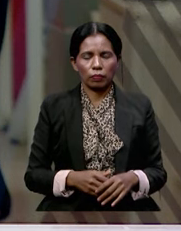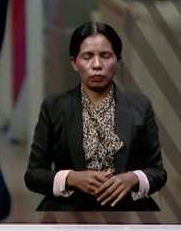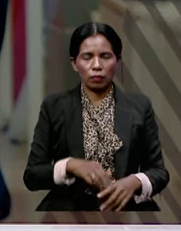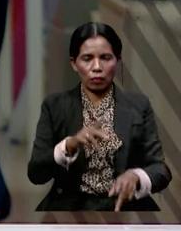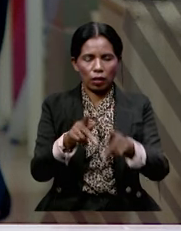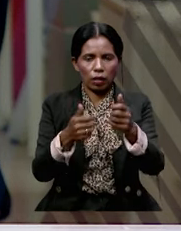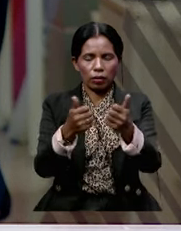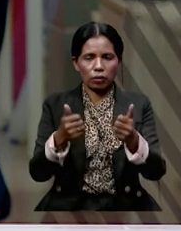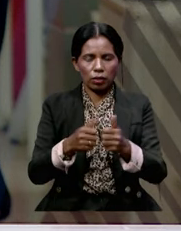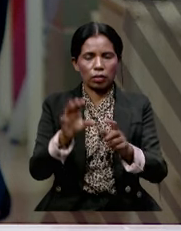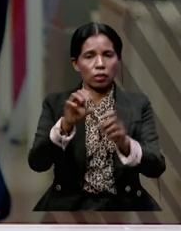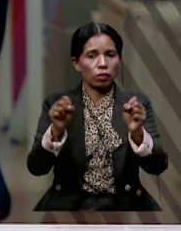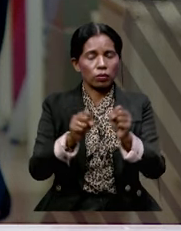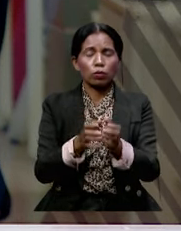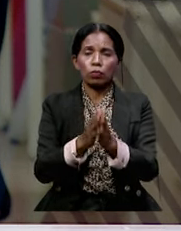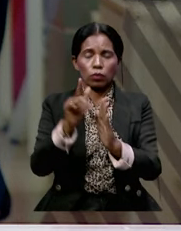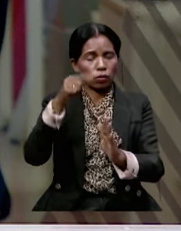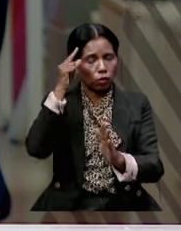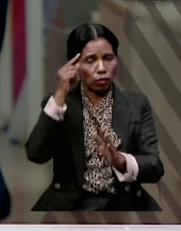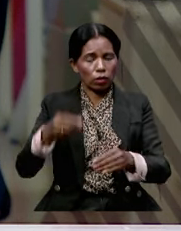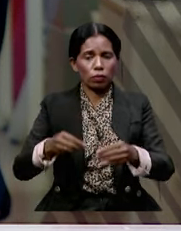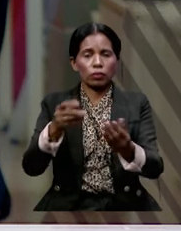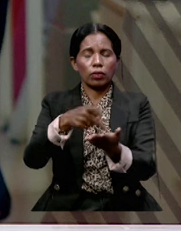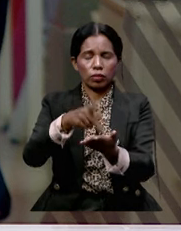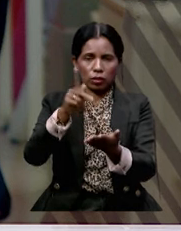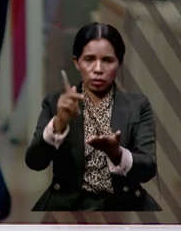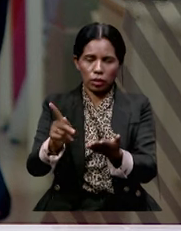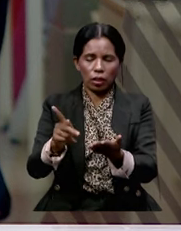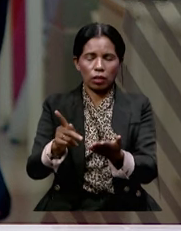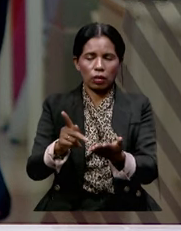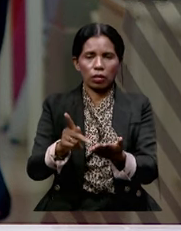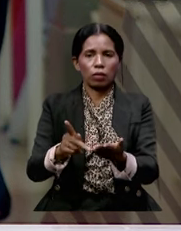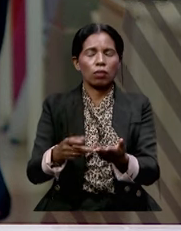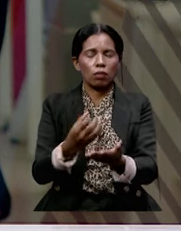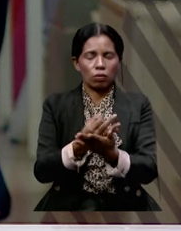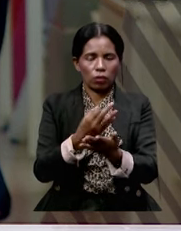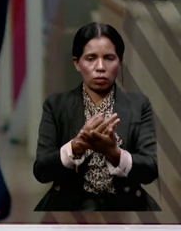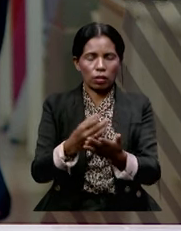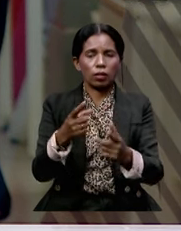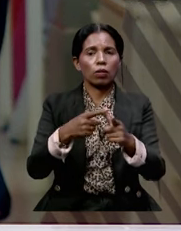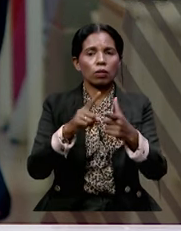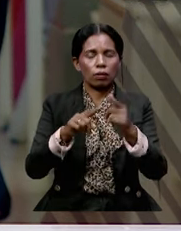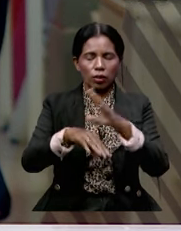Comunidade natural local, o seu governo atuou indemnização antes a sair russi sirenia relafatin.